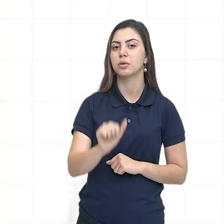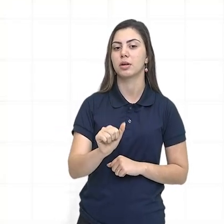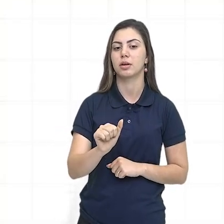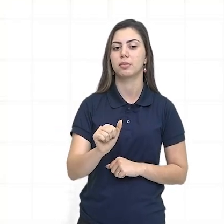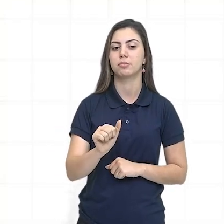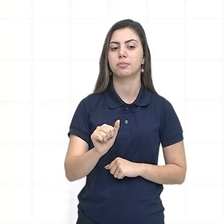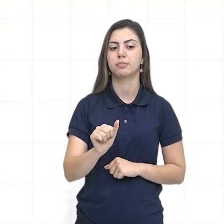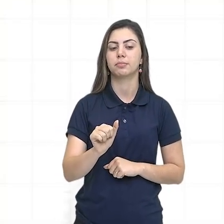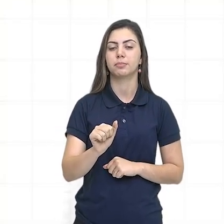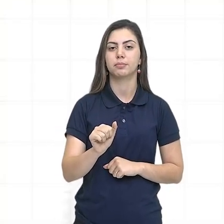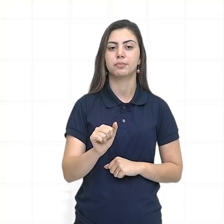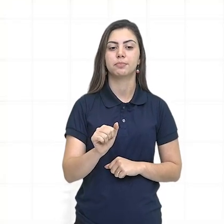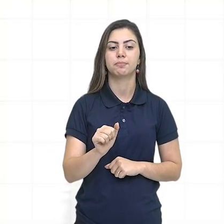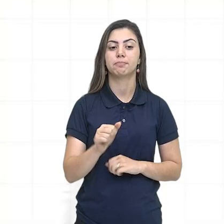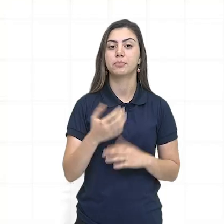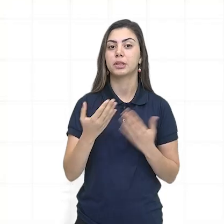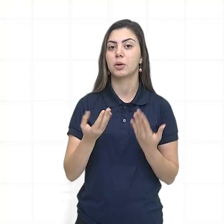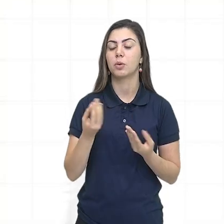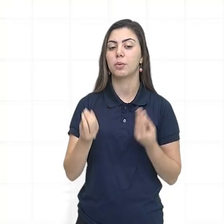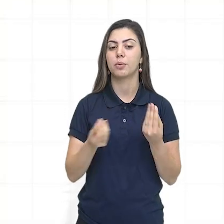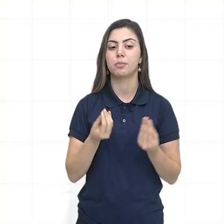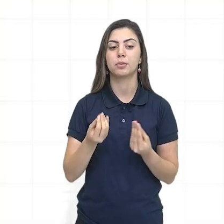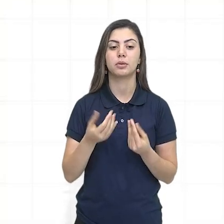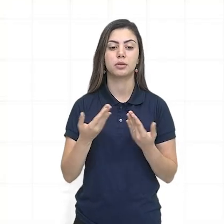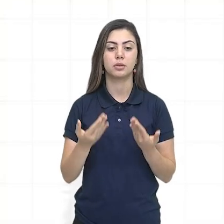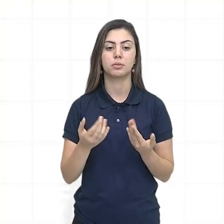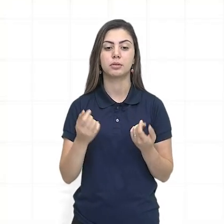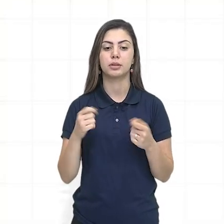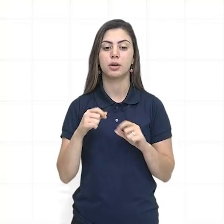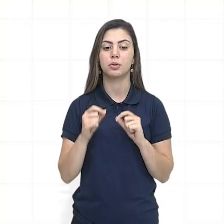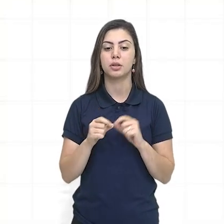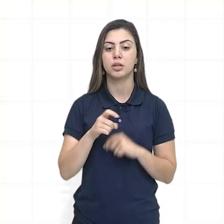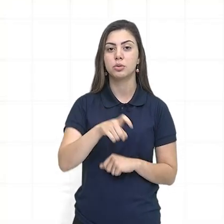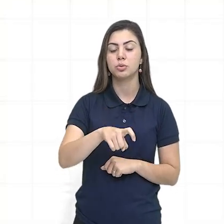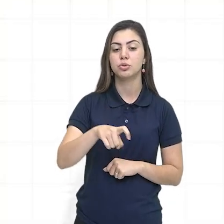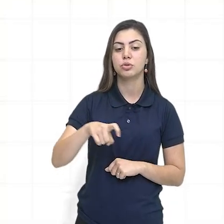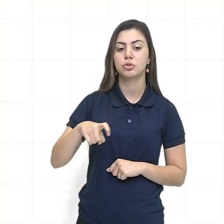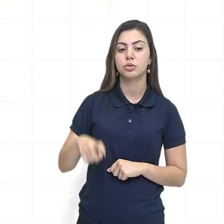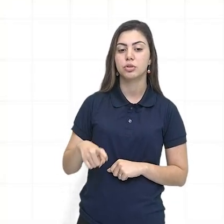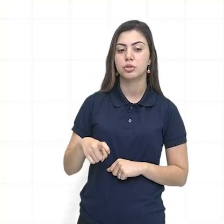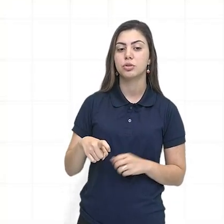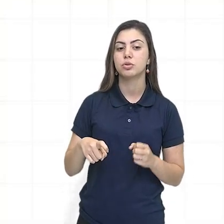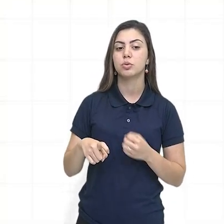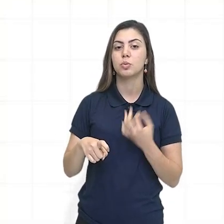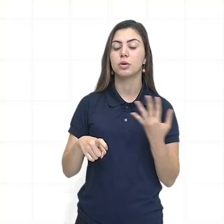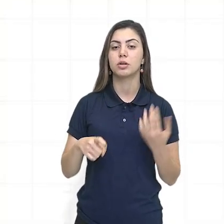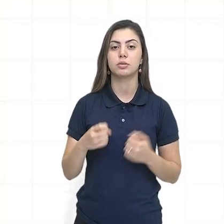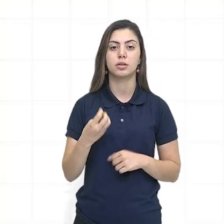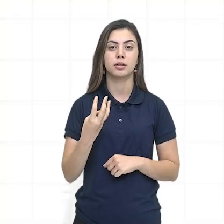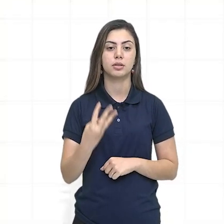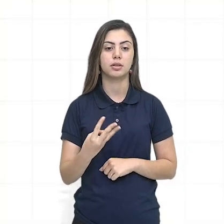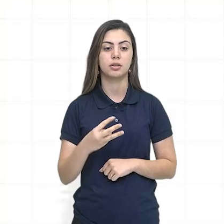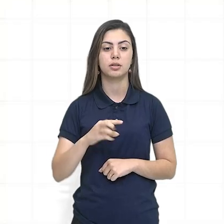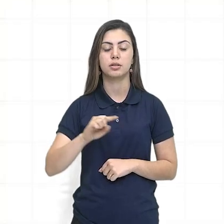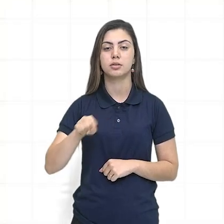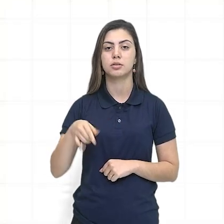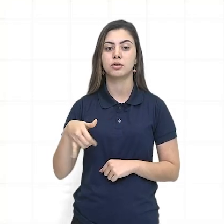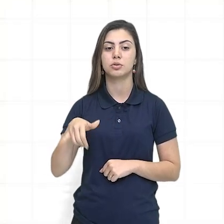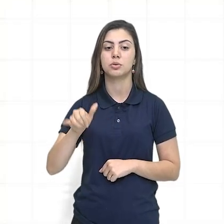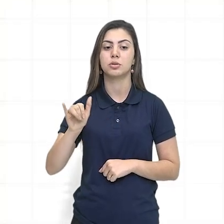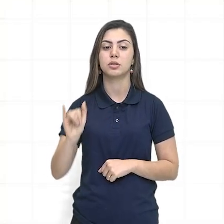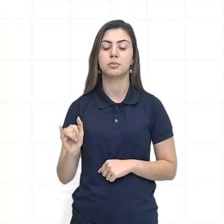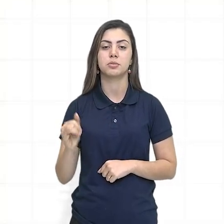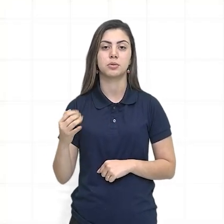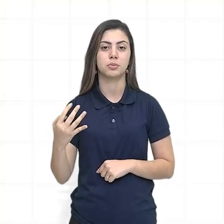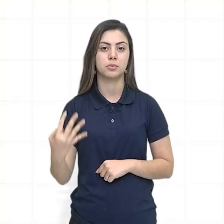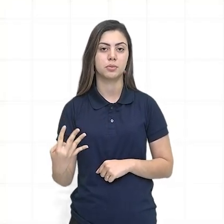ó, A, então eu posso dizer, primeiro de X, olha aqui, 3, e o Y também